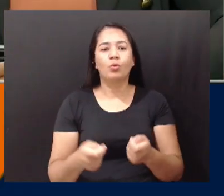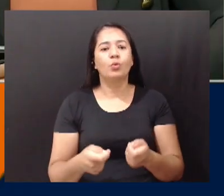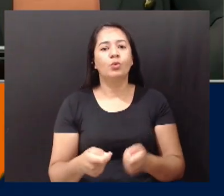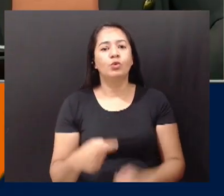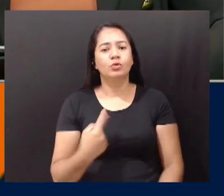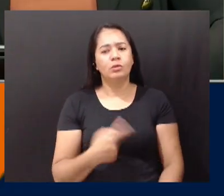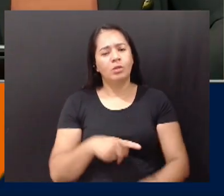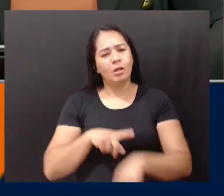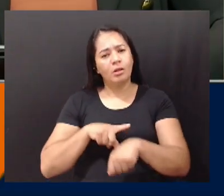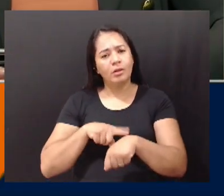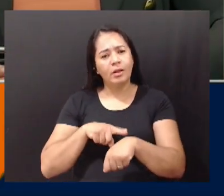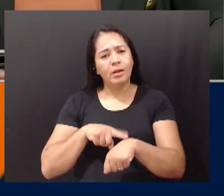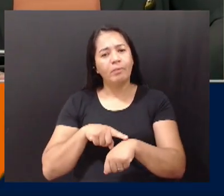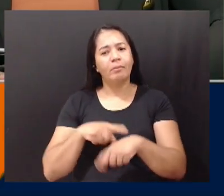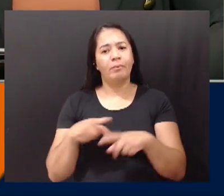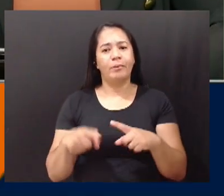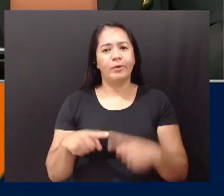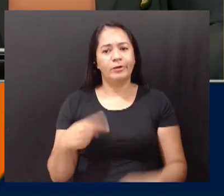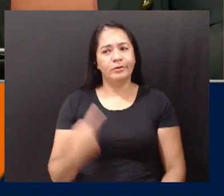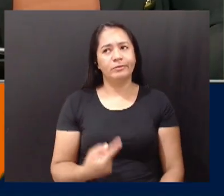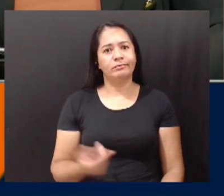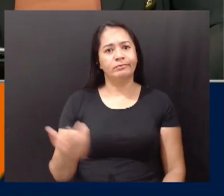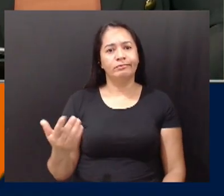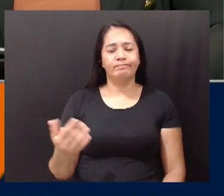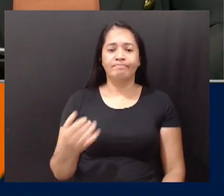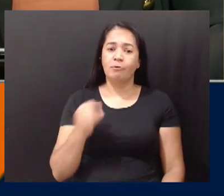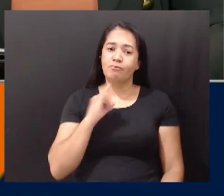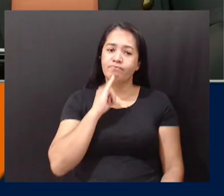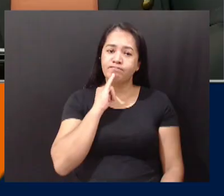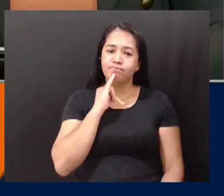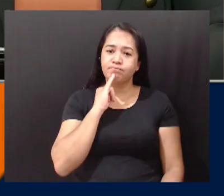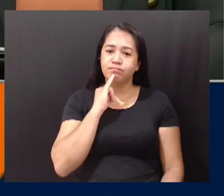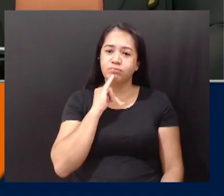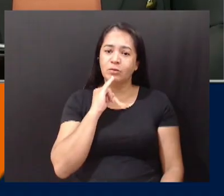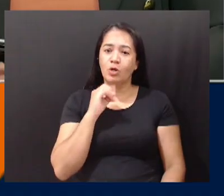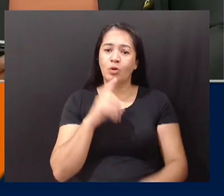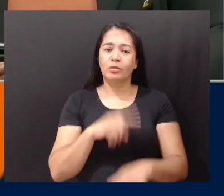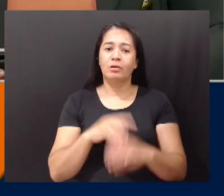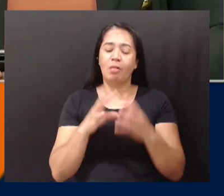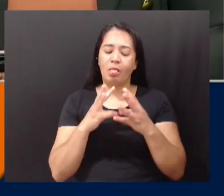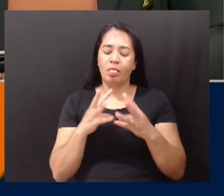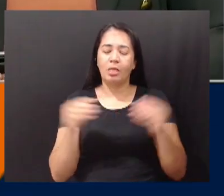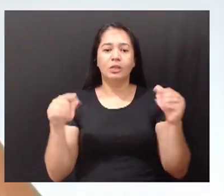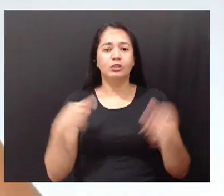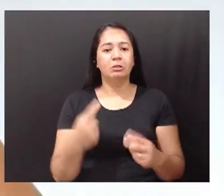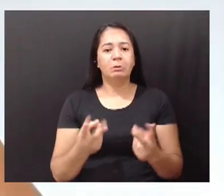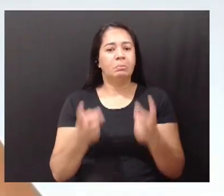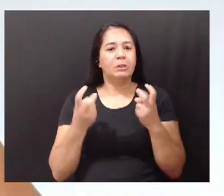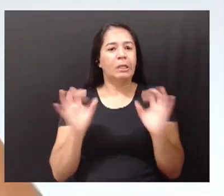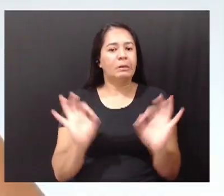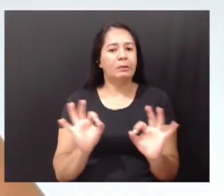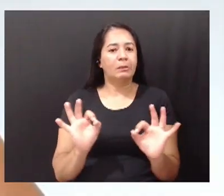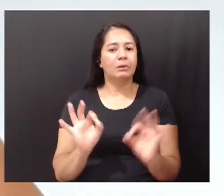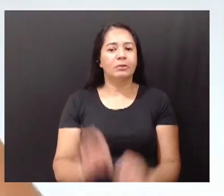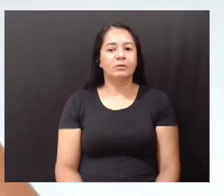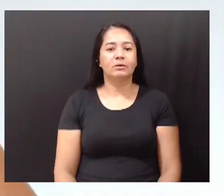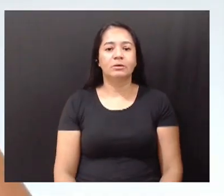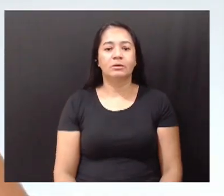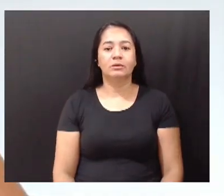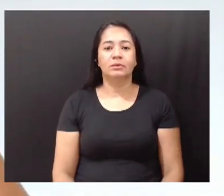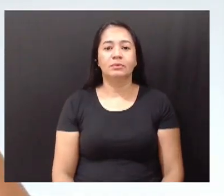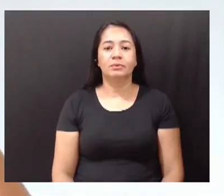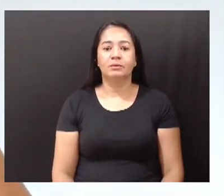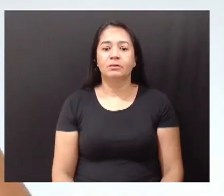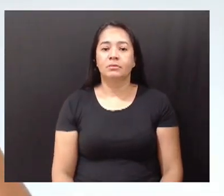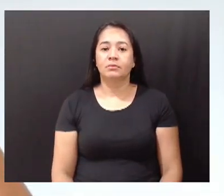tempo, porque a gente está, infelizmente, o tempo vai se esvaindo e a gente nem percebe que ele está passando. É verdade. Então, assim,